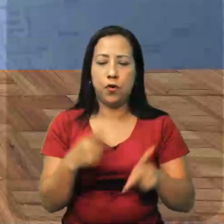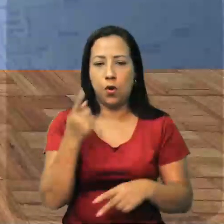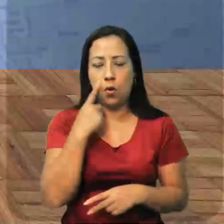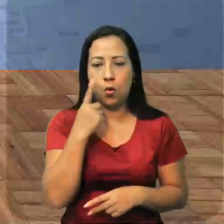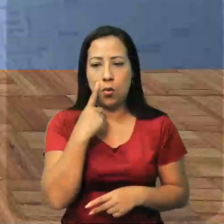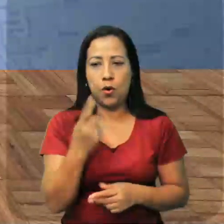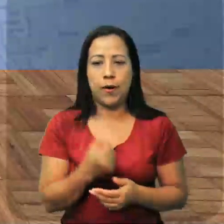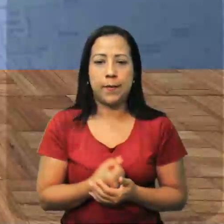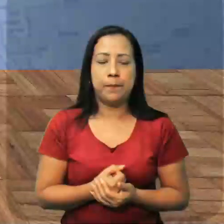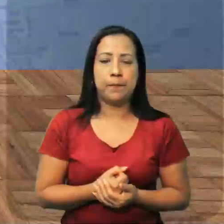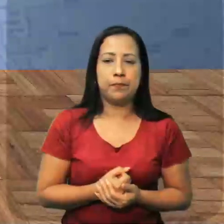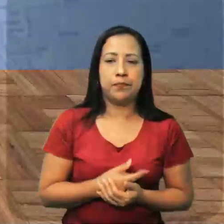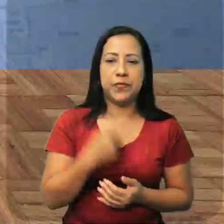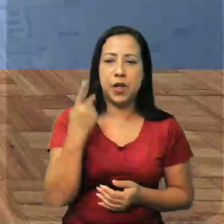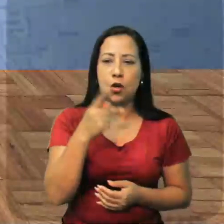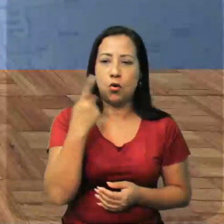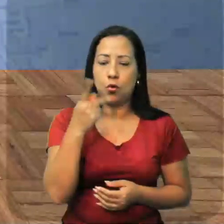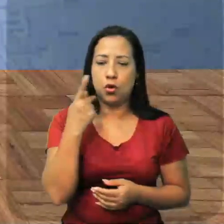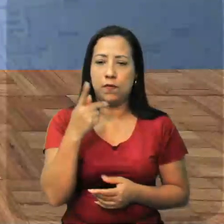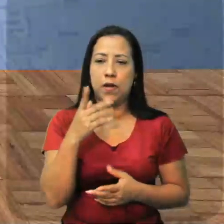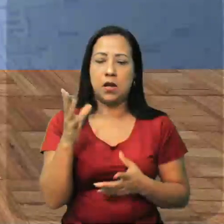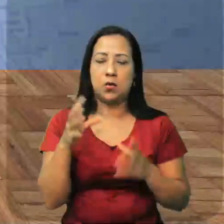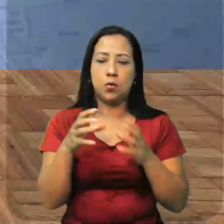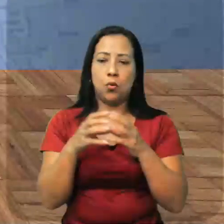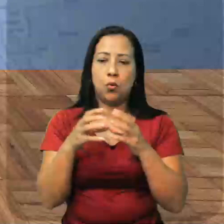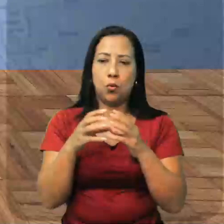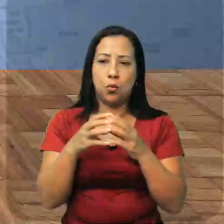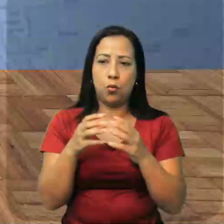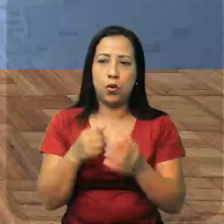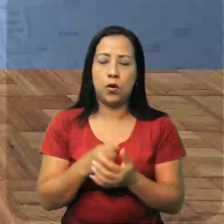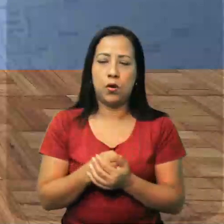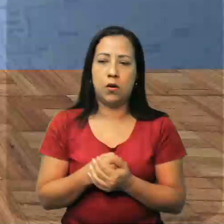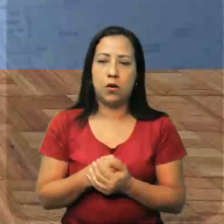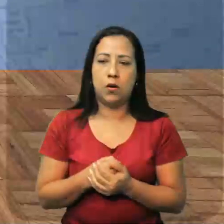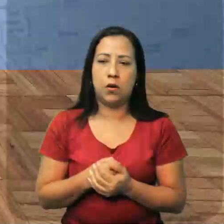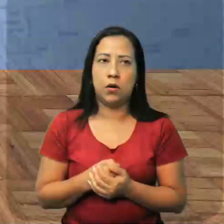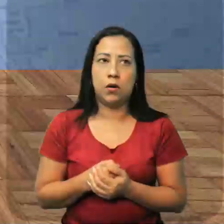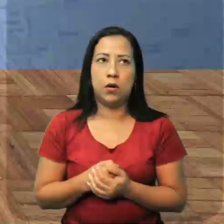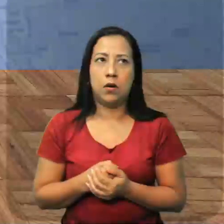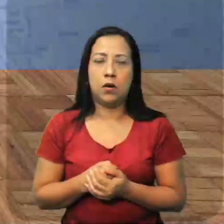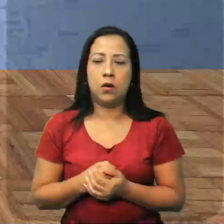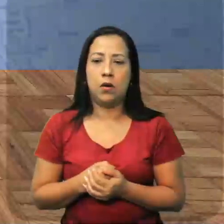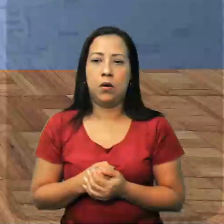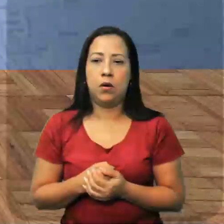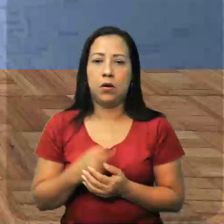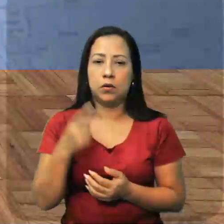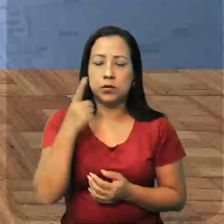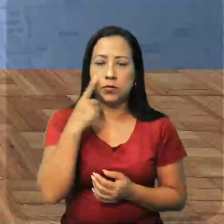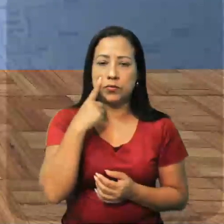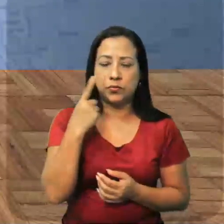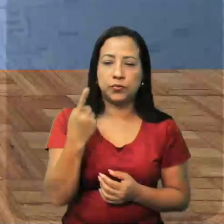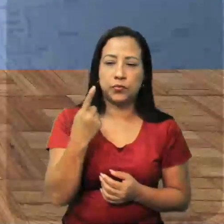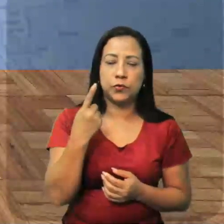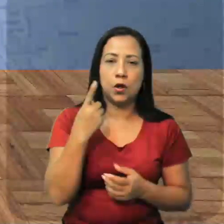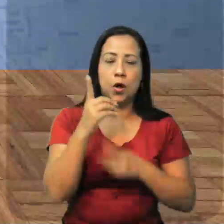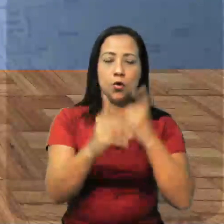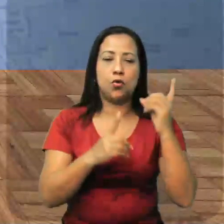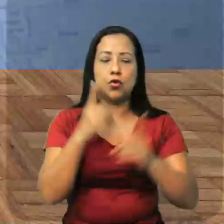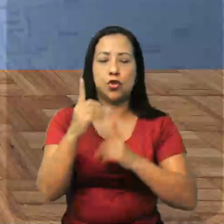Quando eu falo de dinâmicas populacionais, vem aqui na telinha aqui, tá? Fica tranquilo aqui, ó. Quando eu falo de